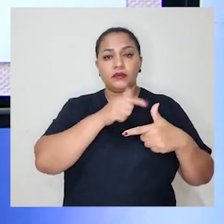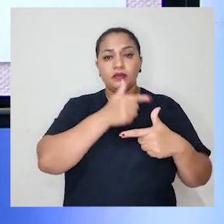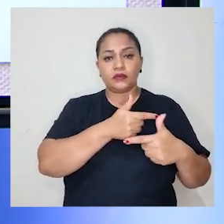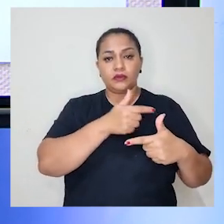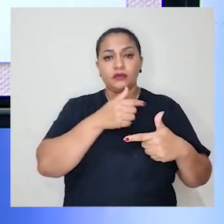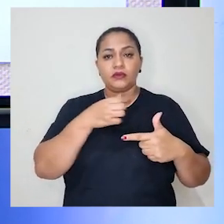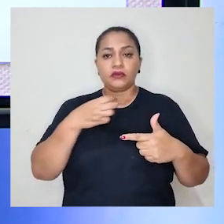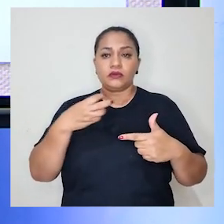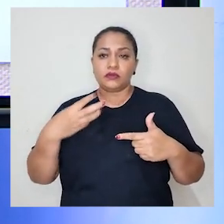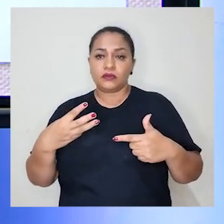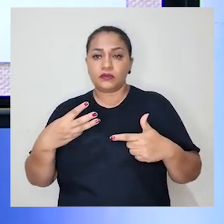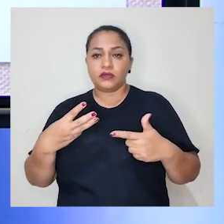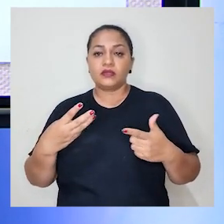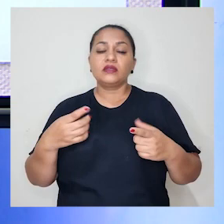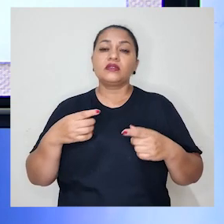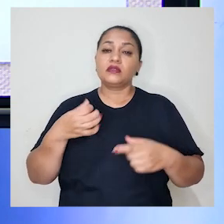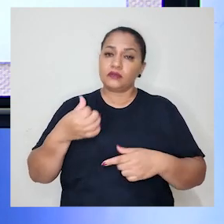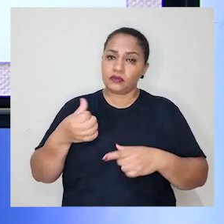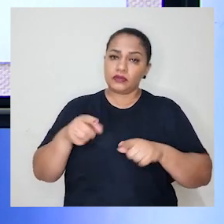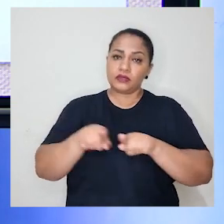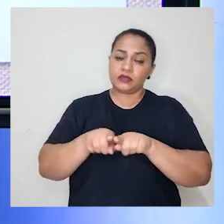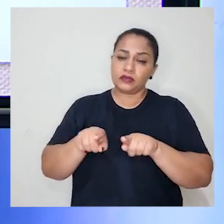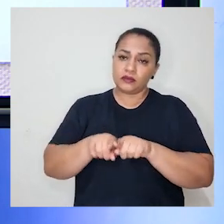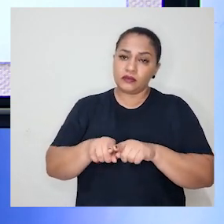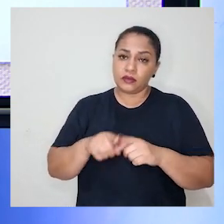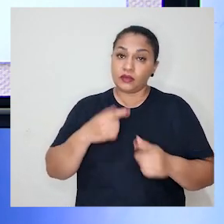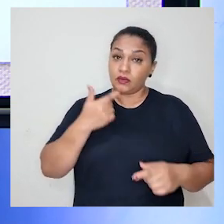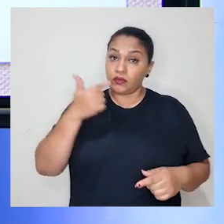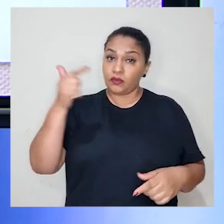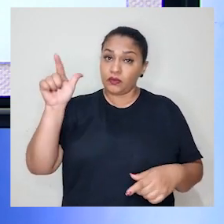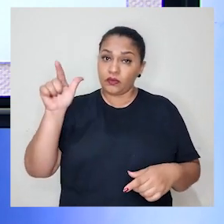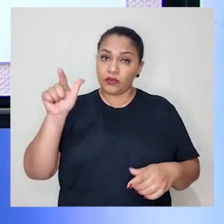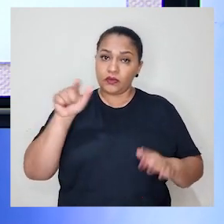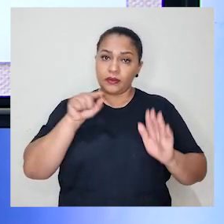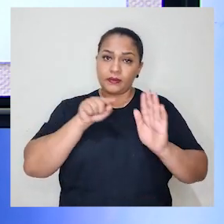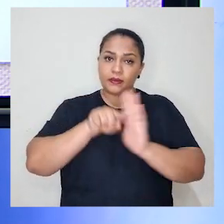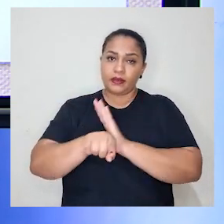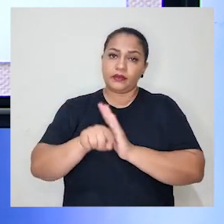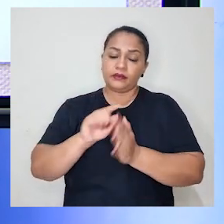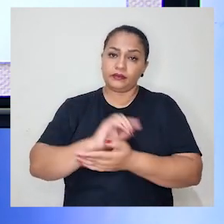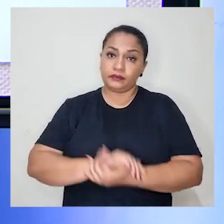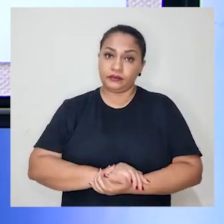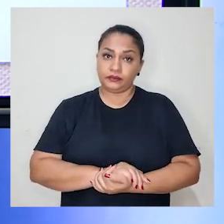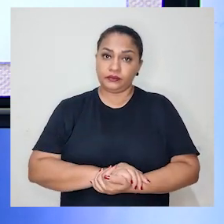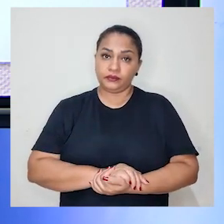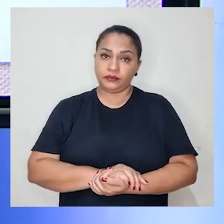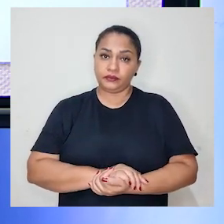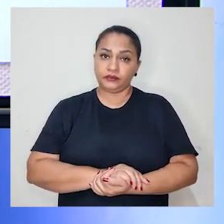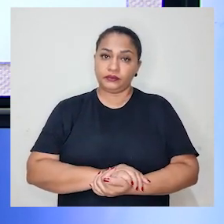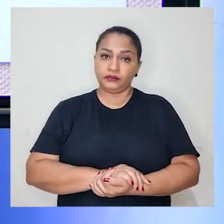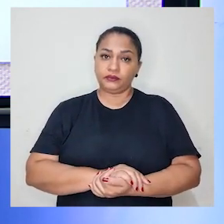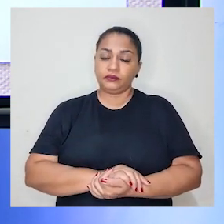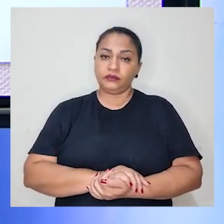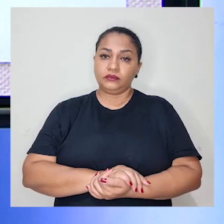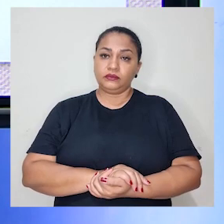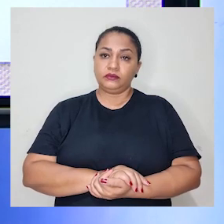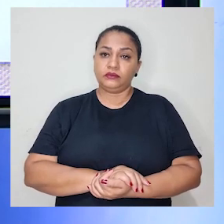mesmo tempo e, consequentemente, por 6 também. Então, vamos para o próximo exercício. Exercício